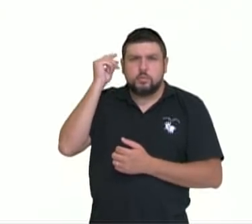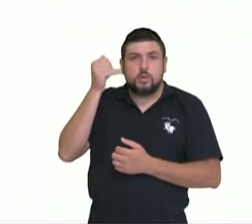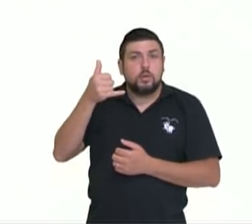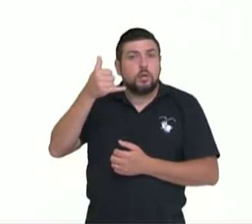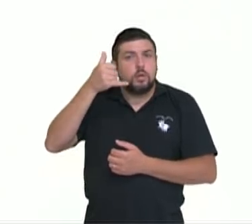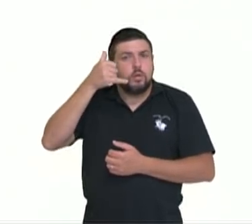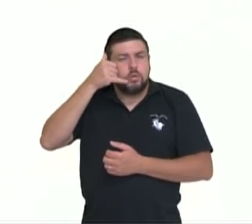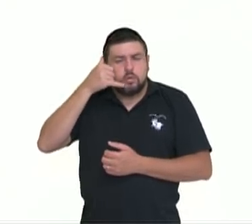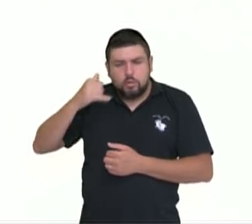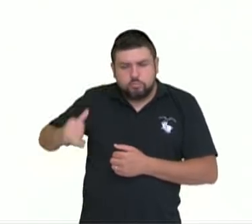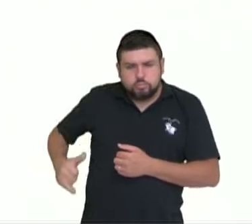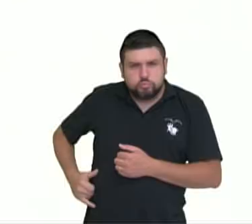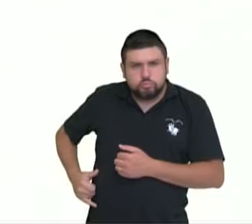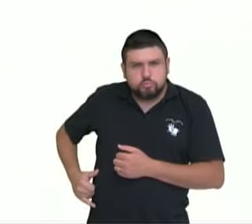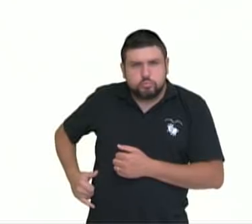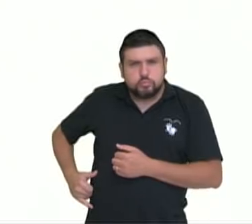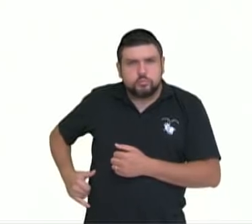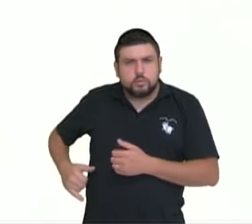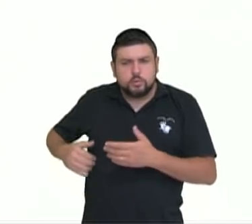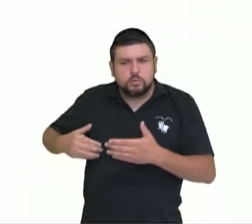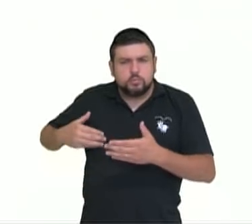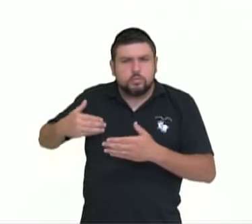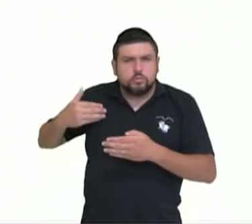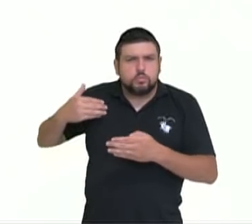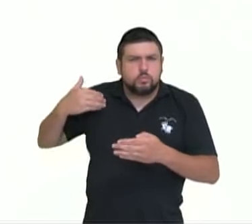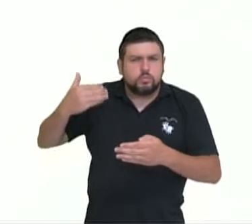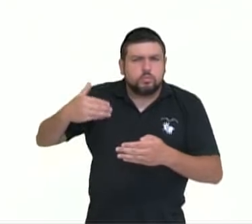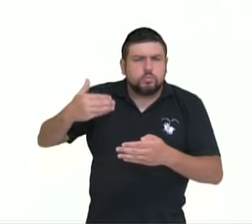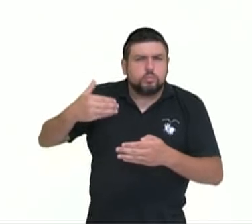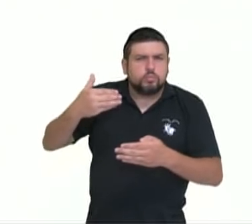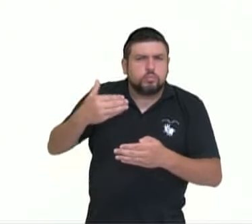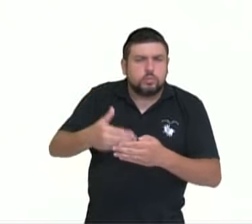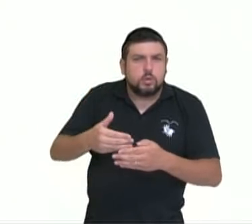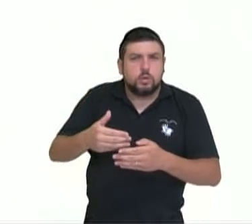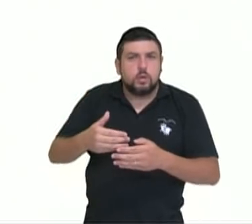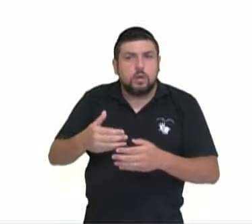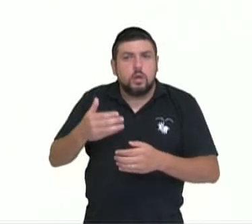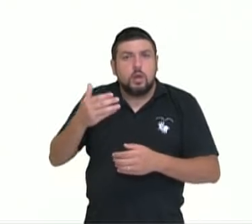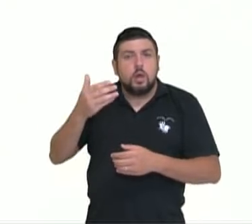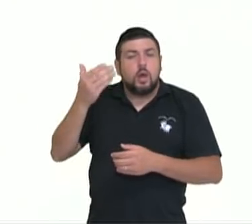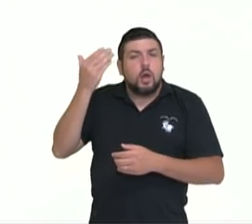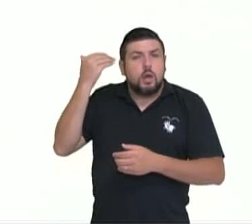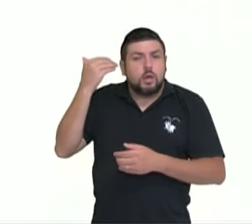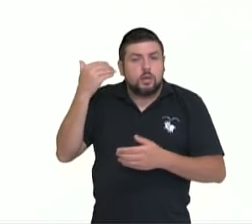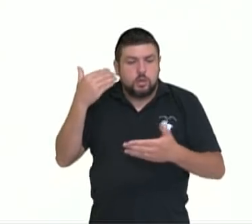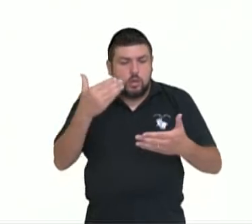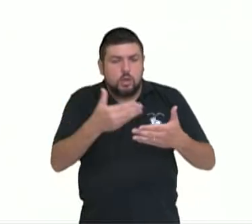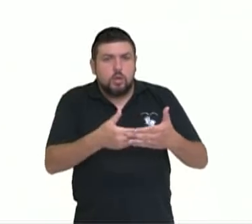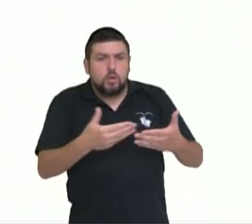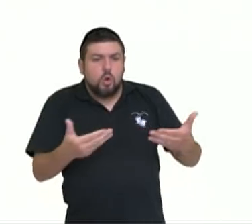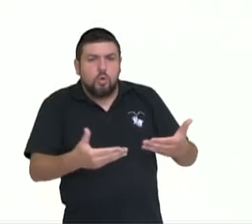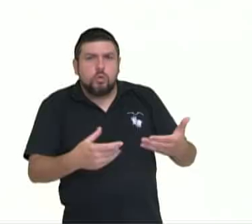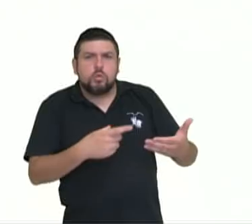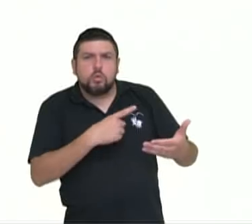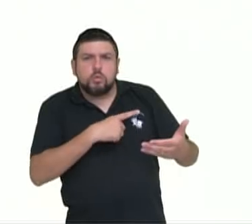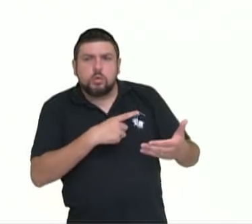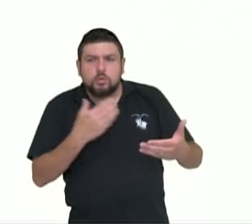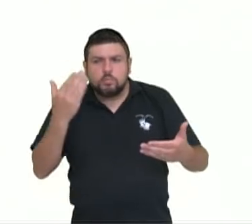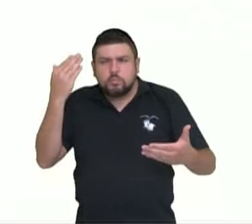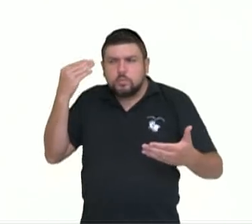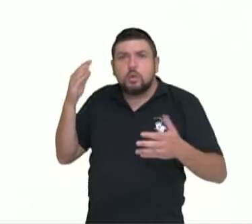nos atuais aplicativos para smartphones e tablets, qual é comum em ambos os dispositivos? Então, nós vamos ver